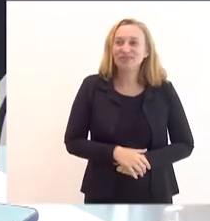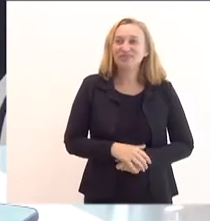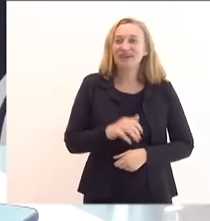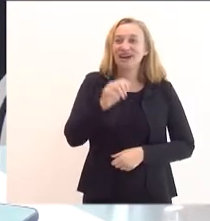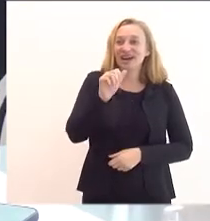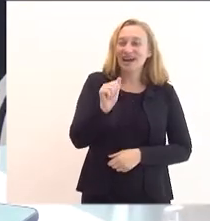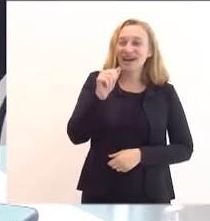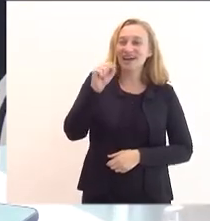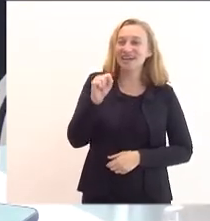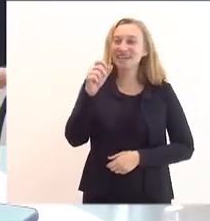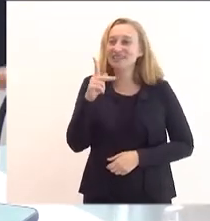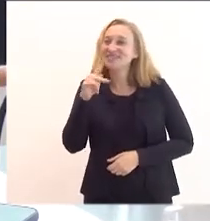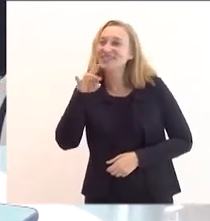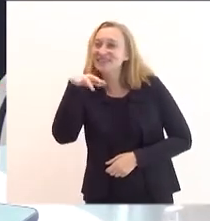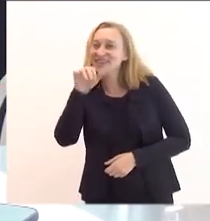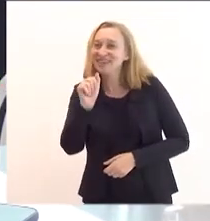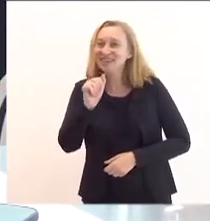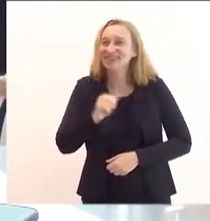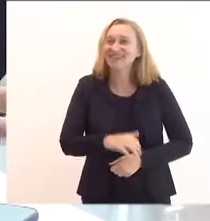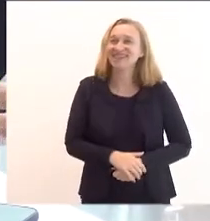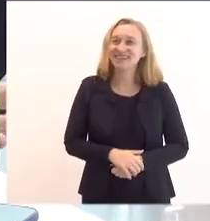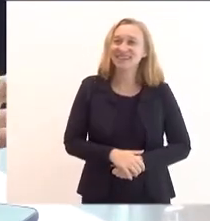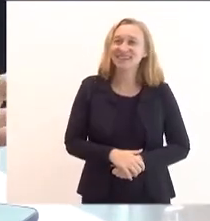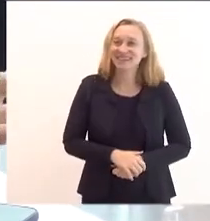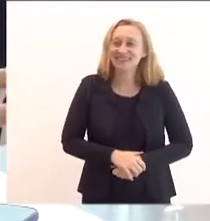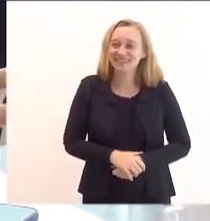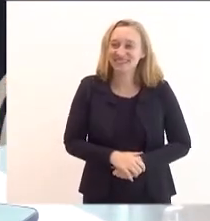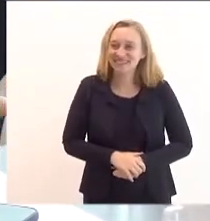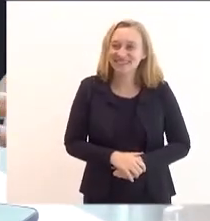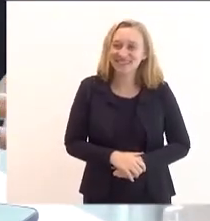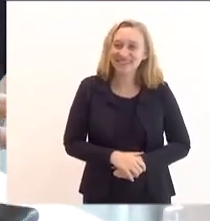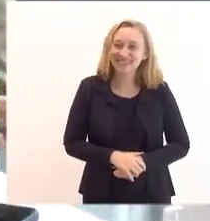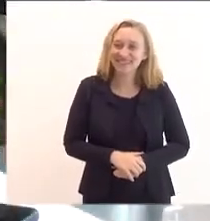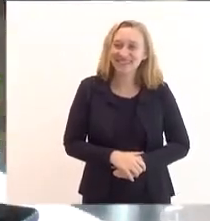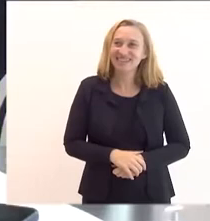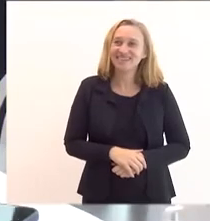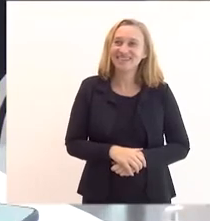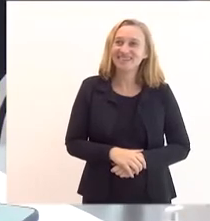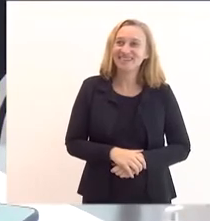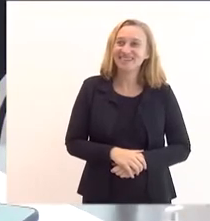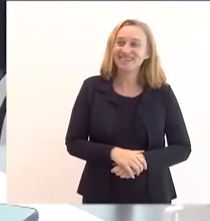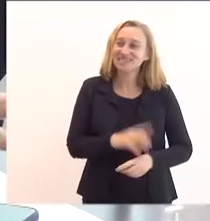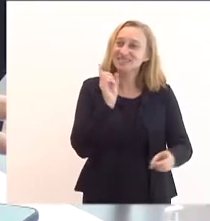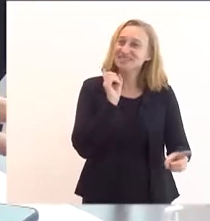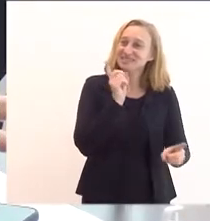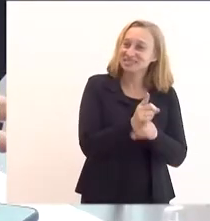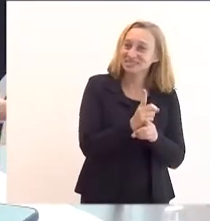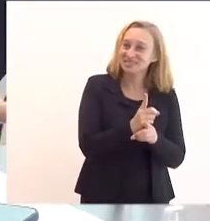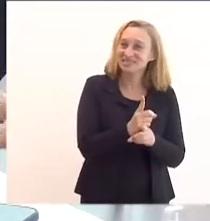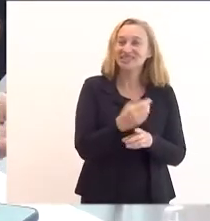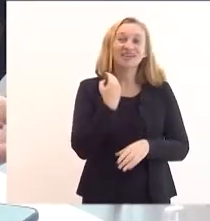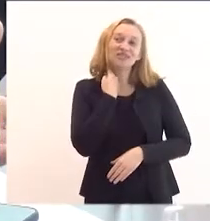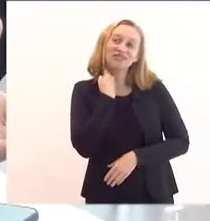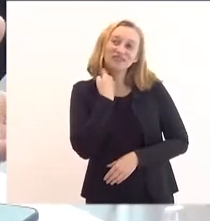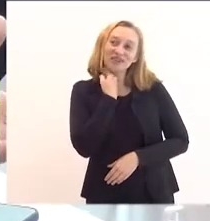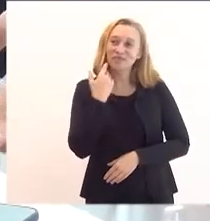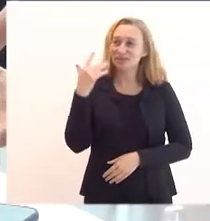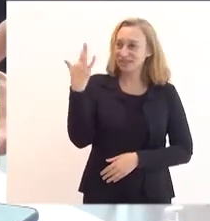aspirina. Né? Aspirina, evidentemente, quando descoberto, era febre e